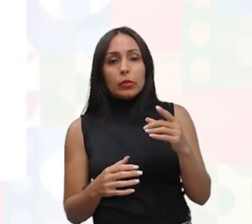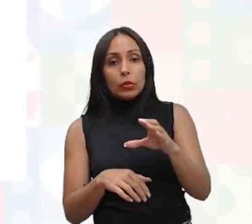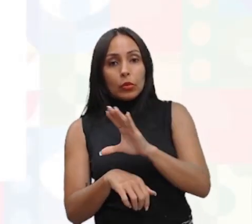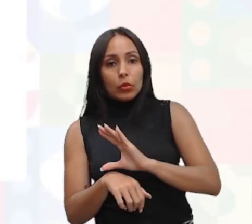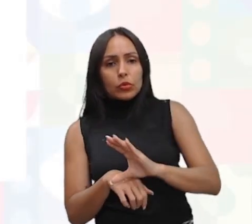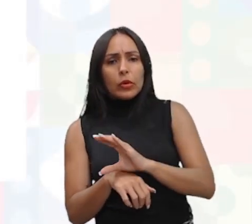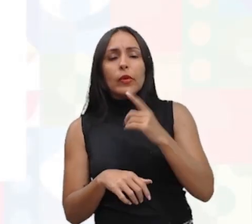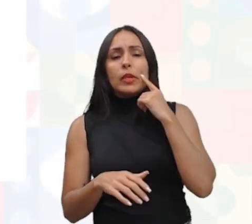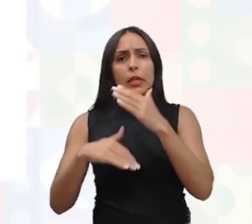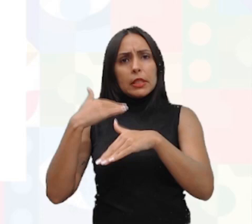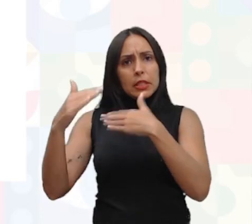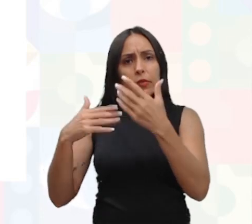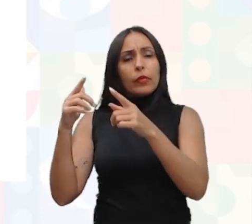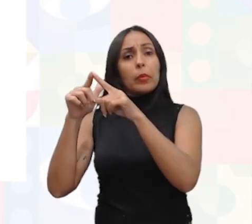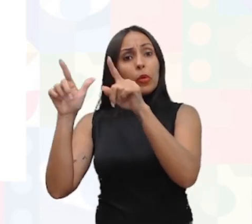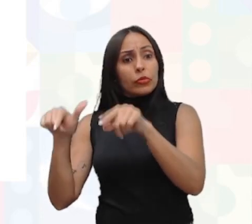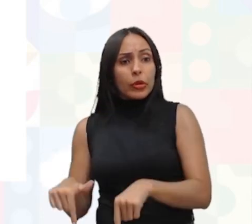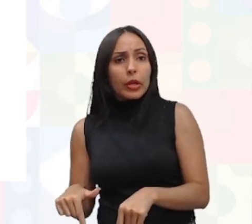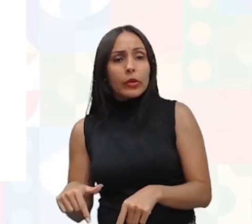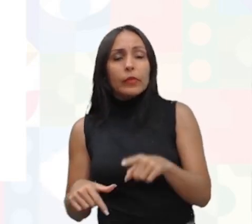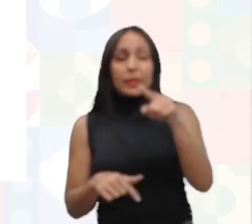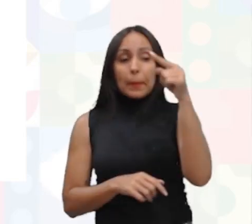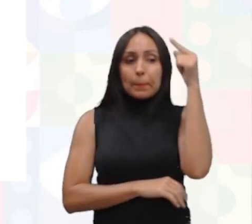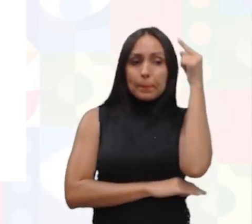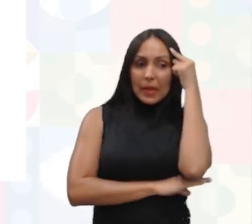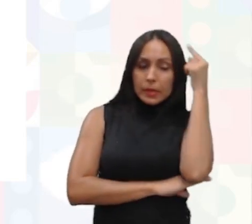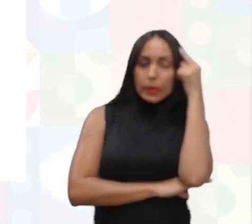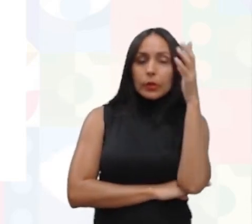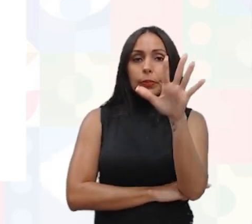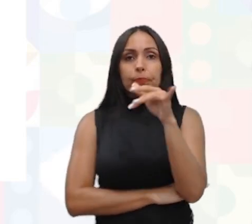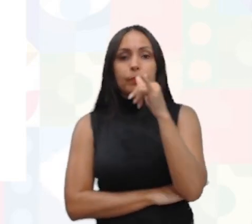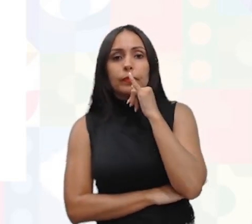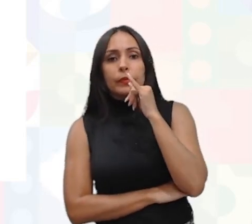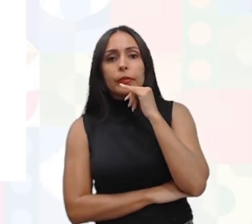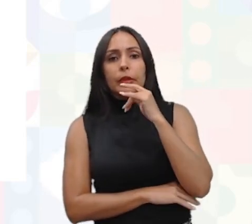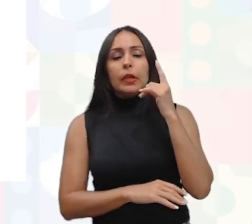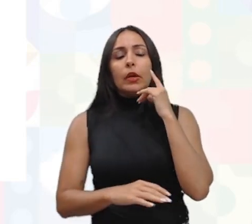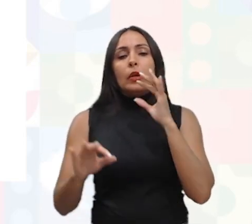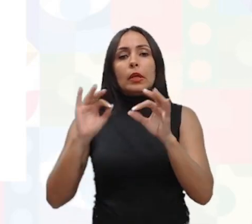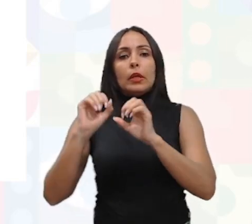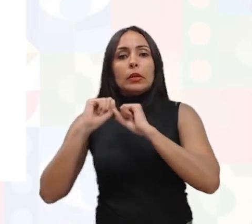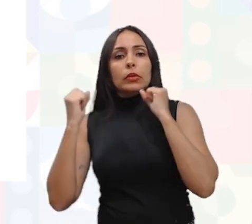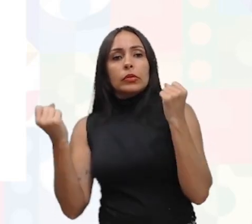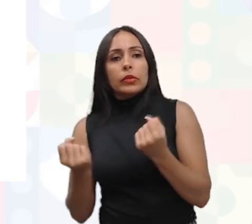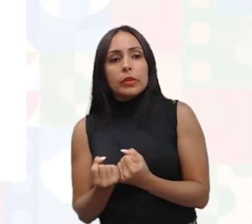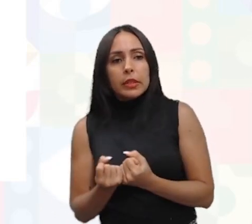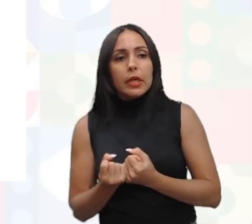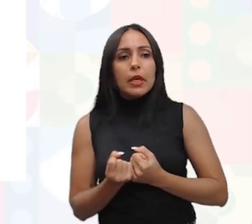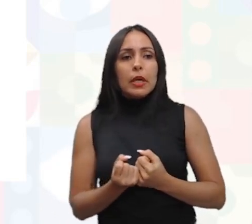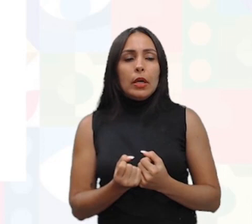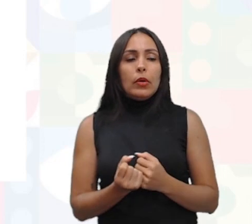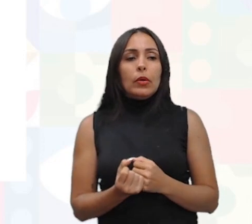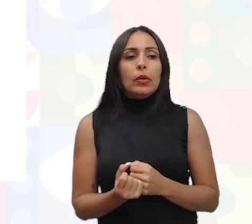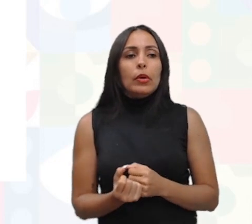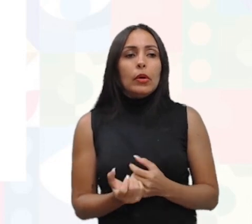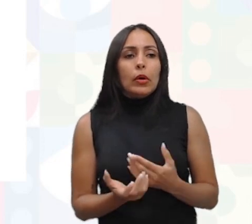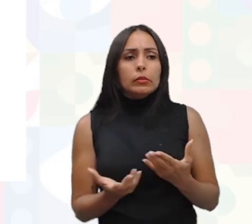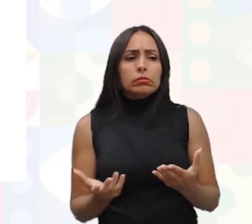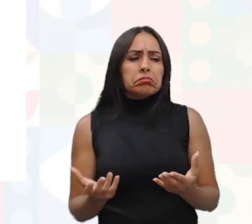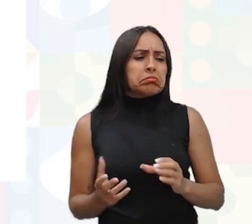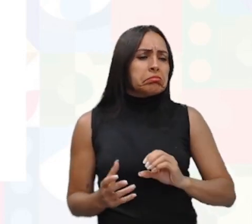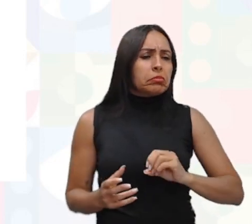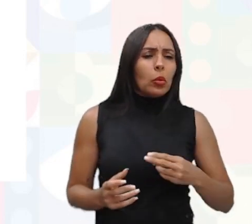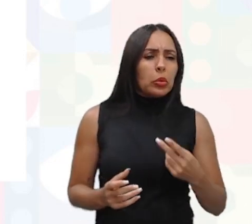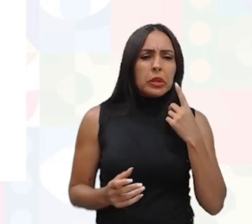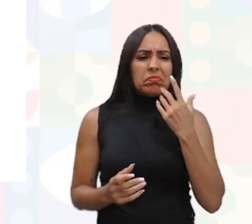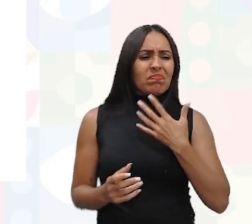desenvolver projetos, você que está pensando, por exemplo, em ter uma organização social ou criar uma organização social, ou mesmo que não